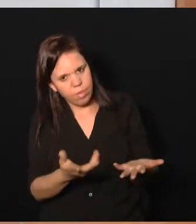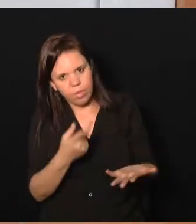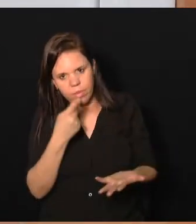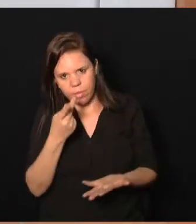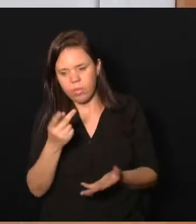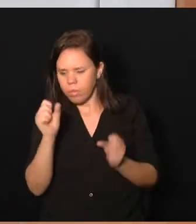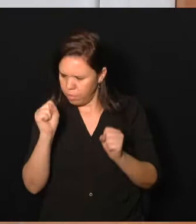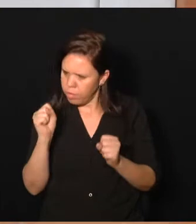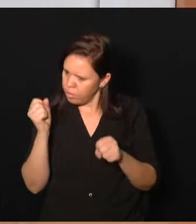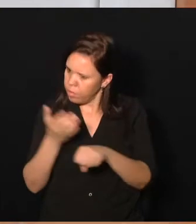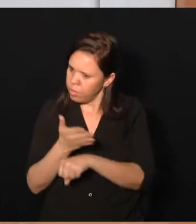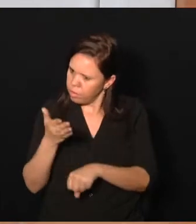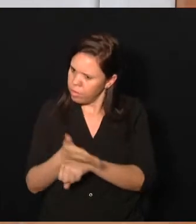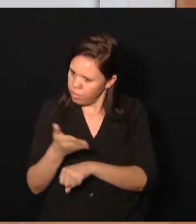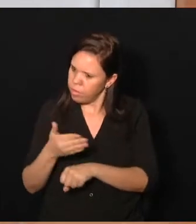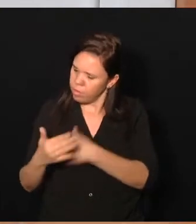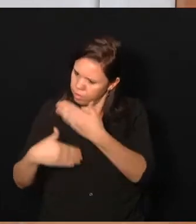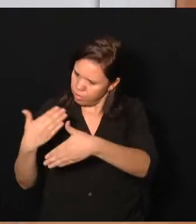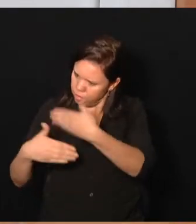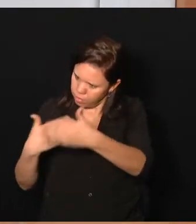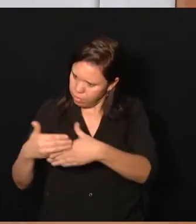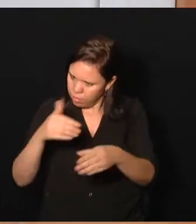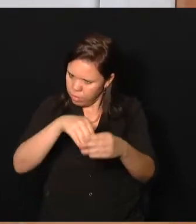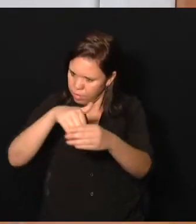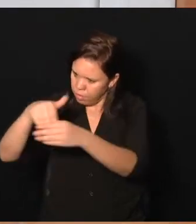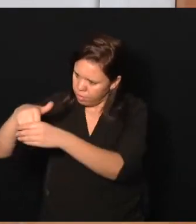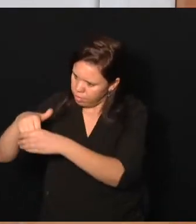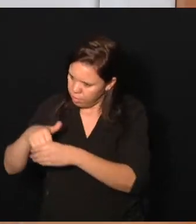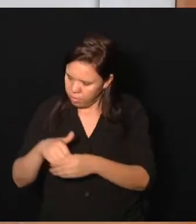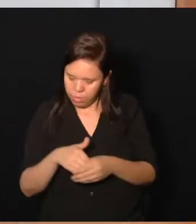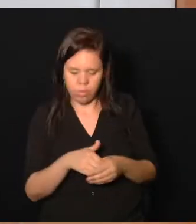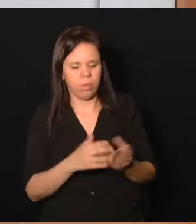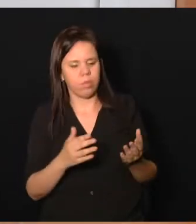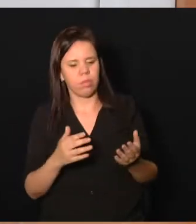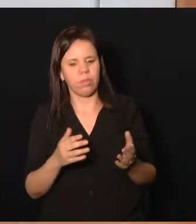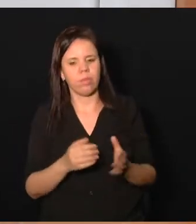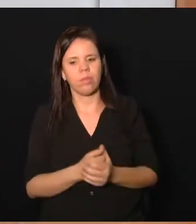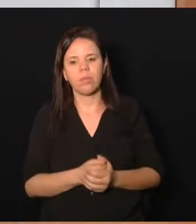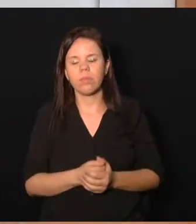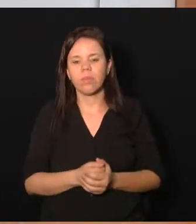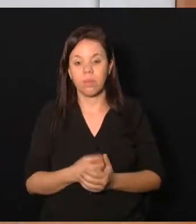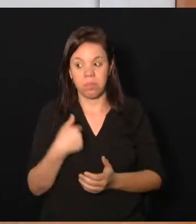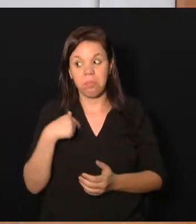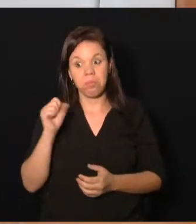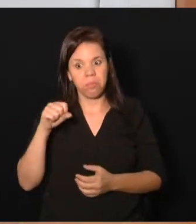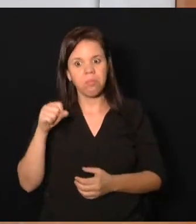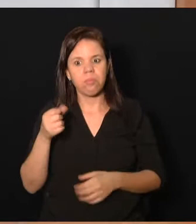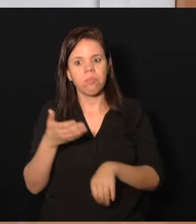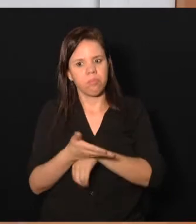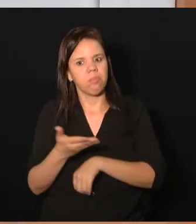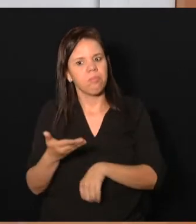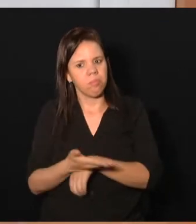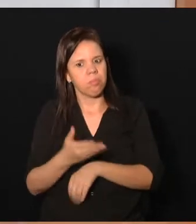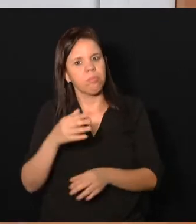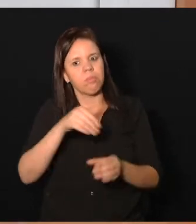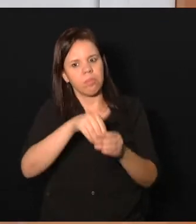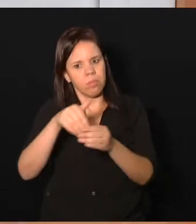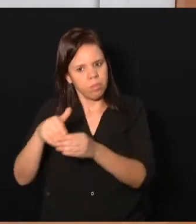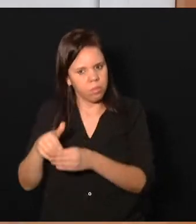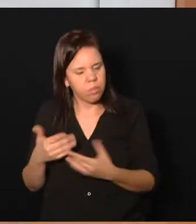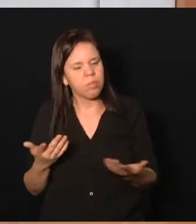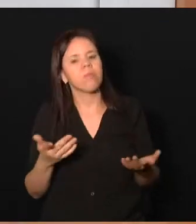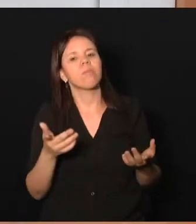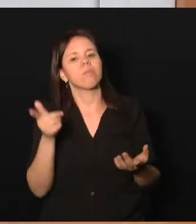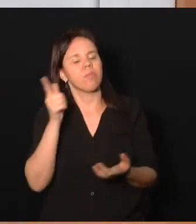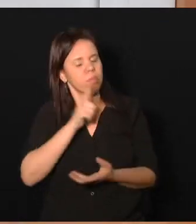assim, participe então do processo eleitoral das entidades de classe. E aí então participamos. E entramos